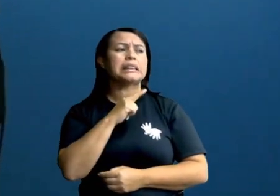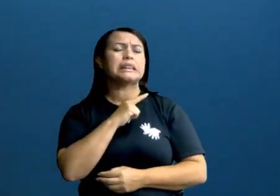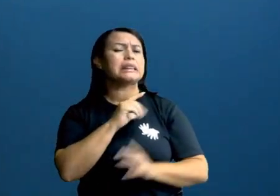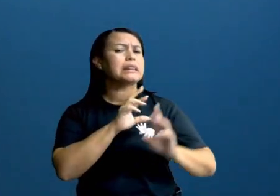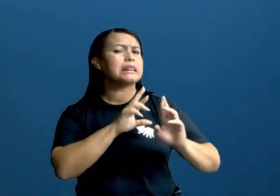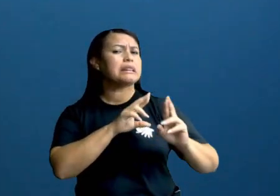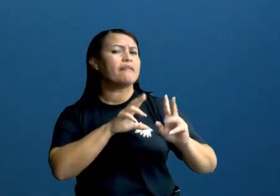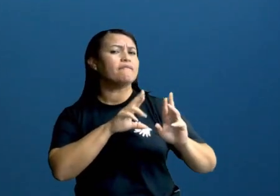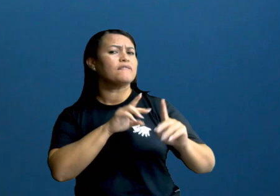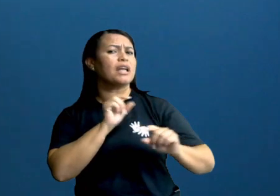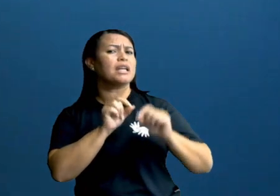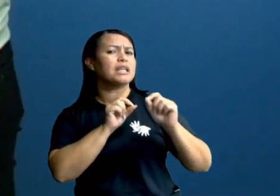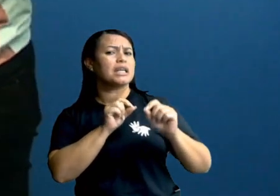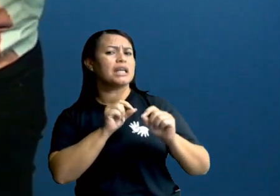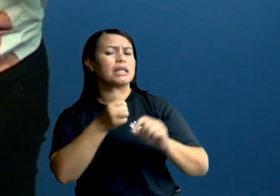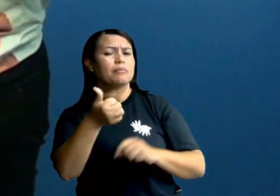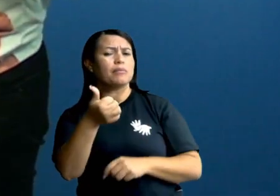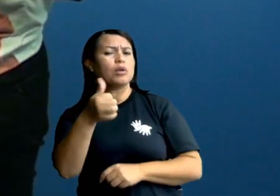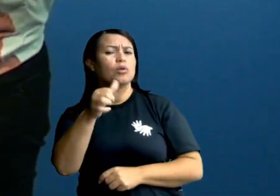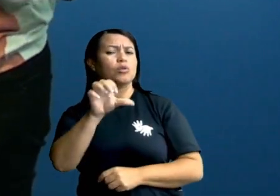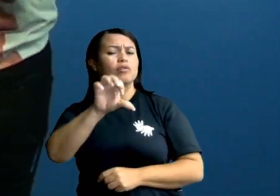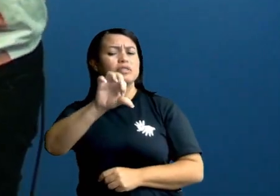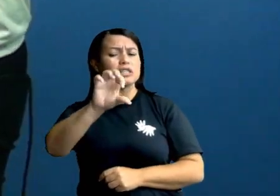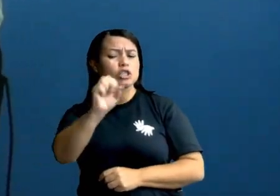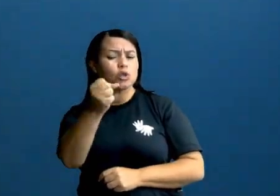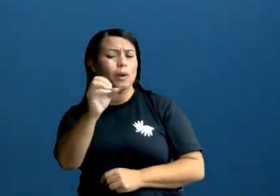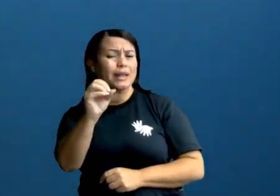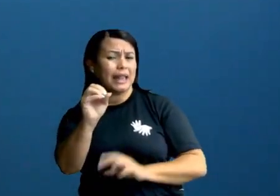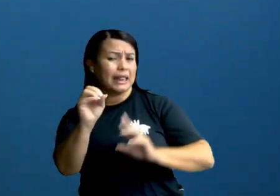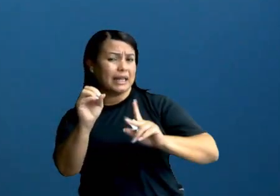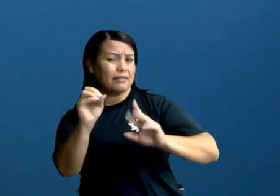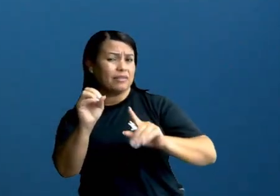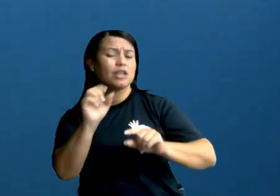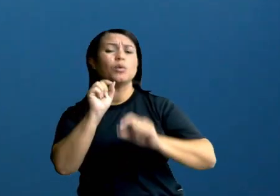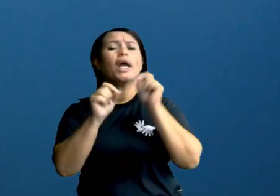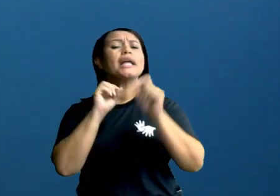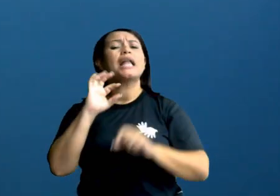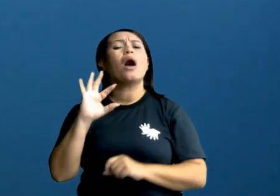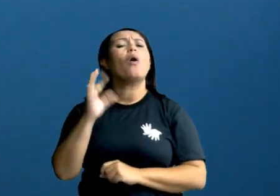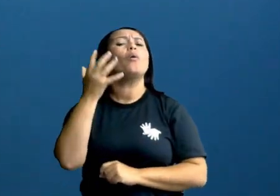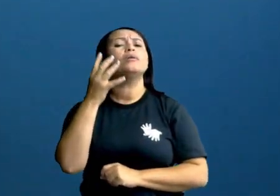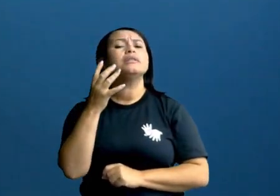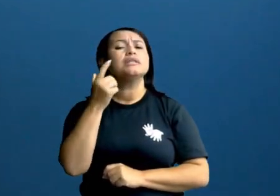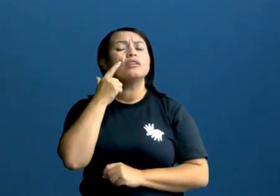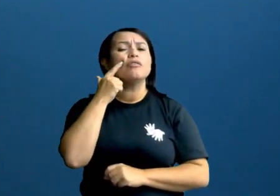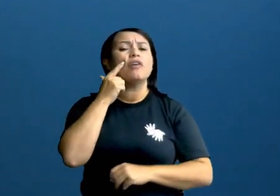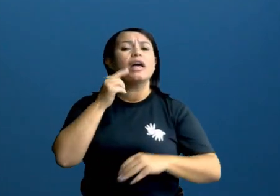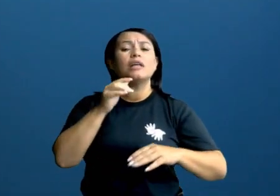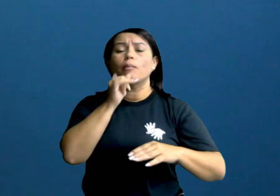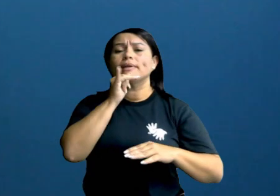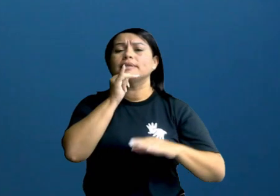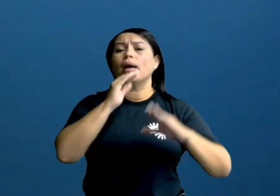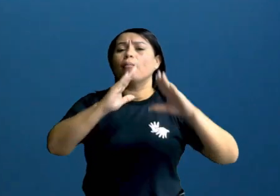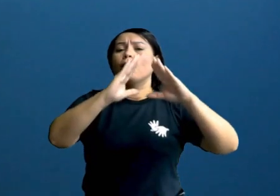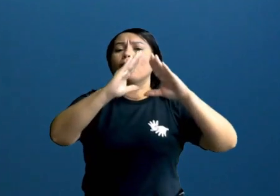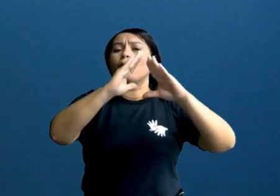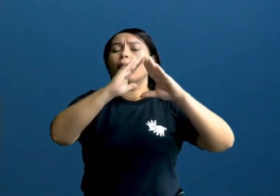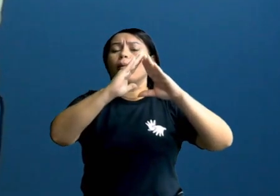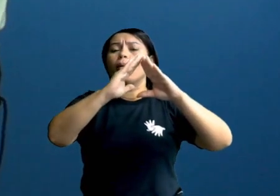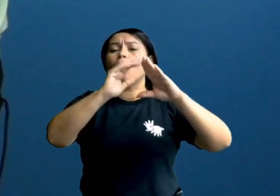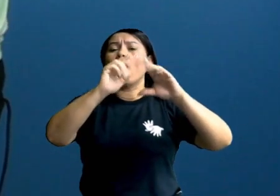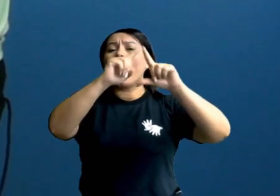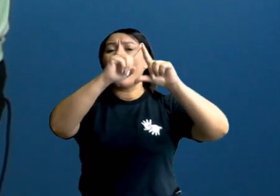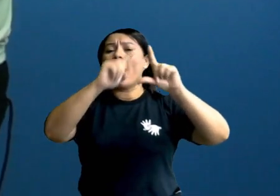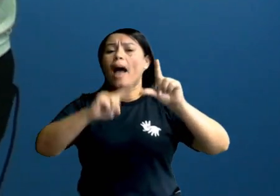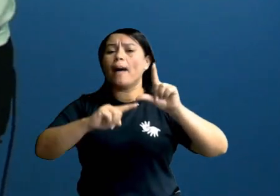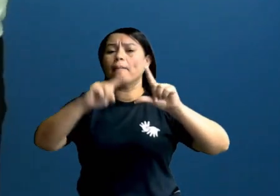diferente daquela de 1980. Bem, o que é que está acontecendo? Ó? A base da pirâmide ela está afunilando, ou seja, está se tornando